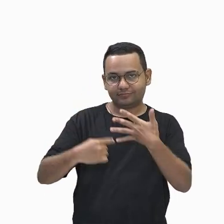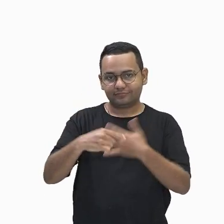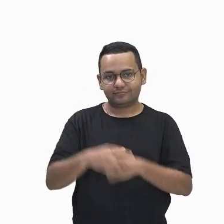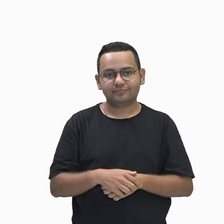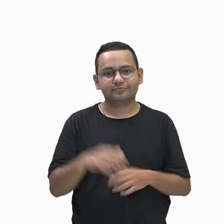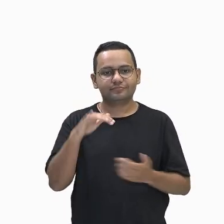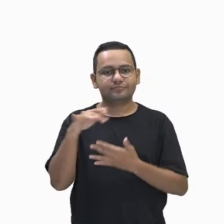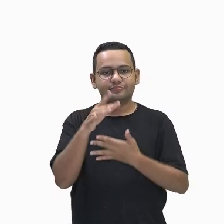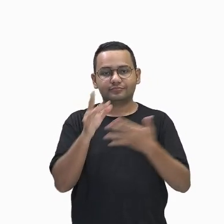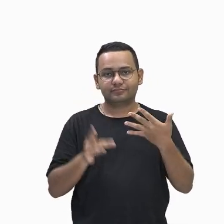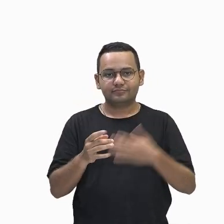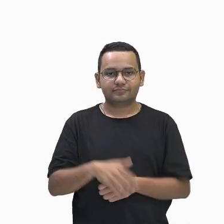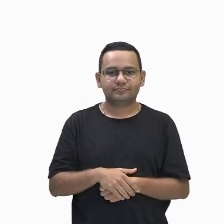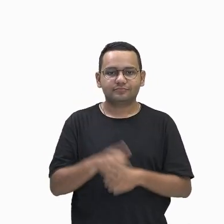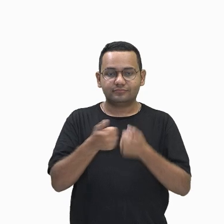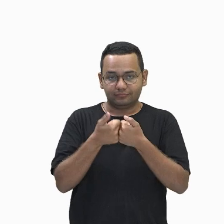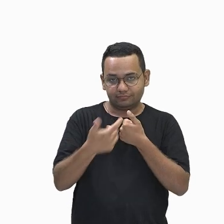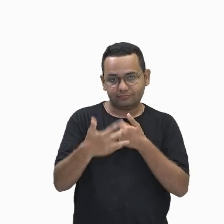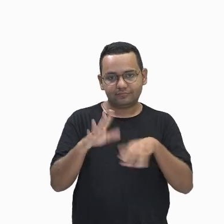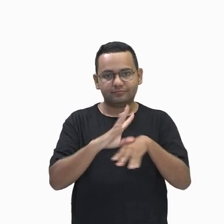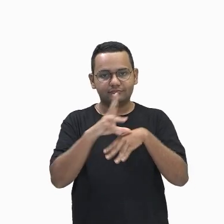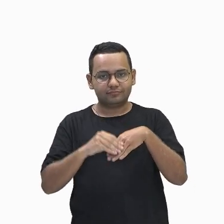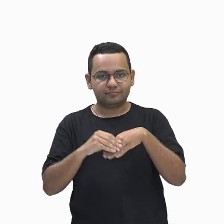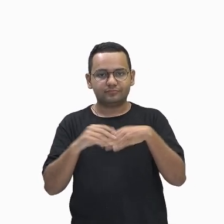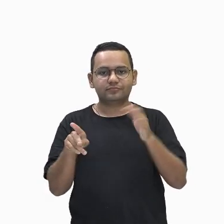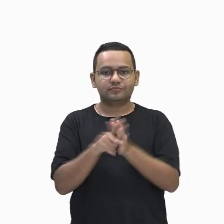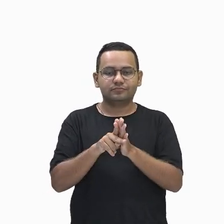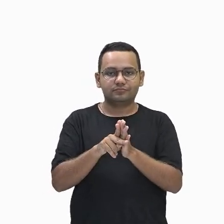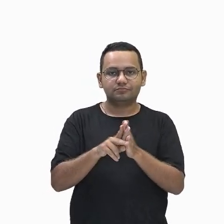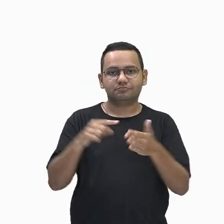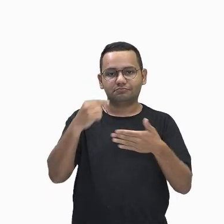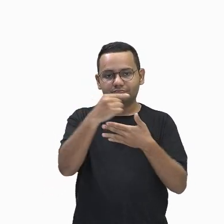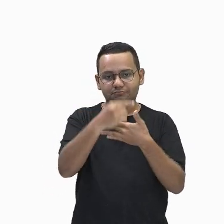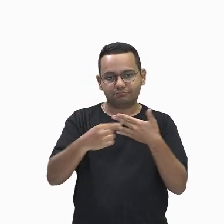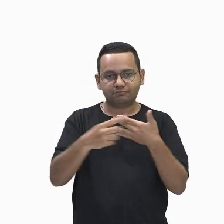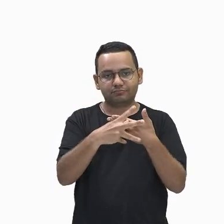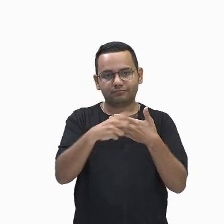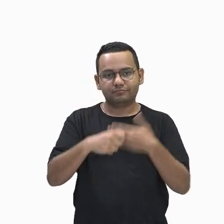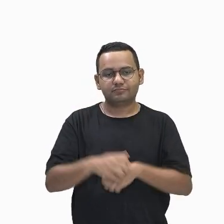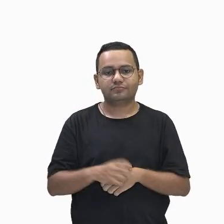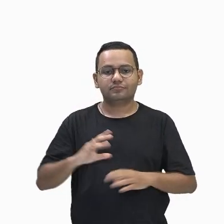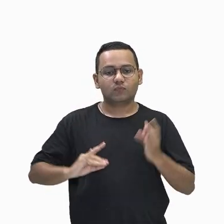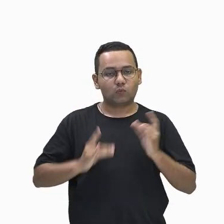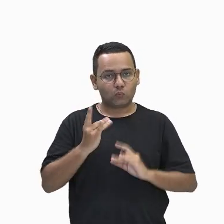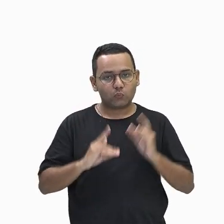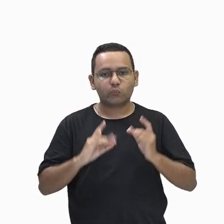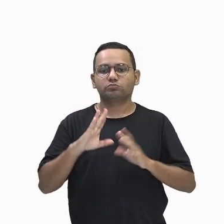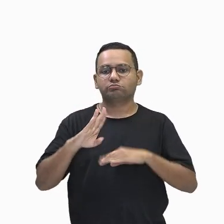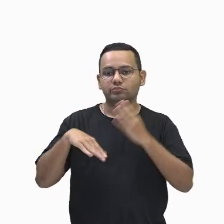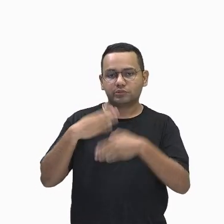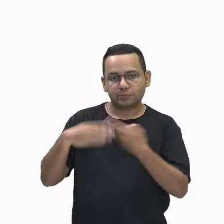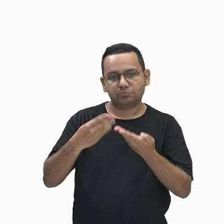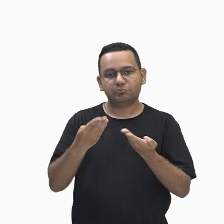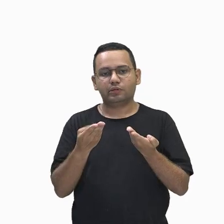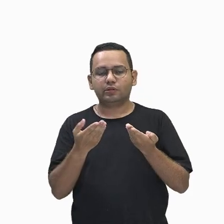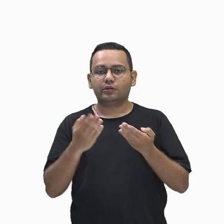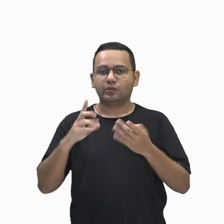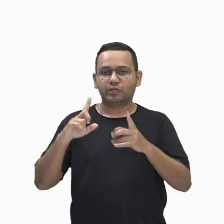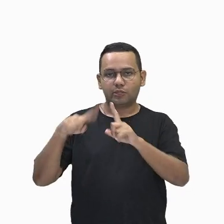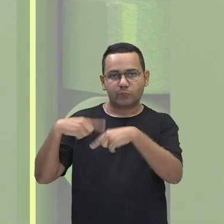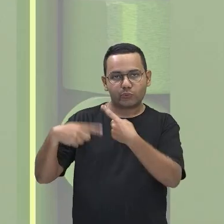seu detalhamento, anatomia e fisiologia do sistema endócrino, hormônios, crescimento, desenvolvimento